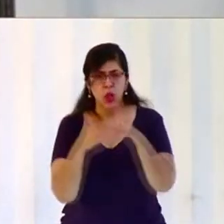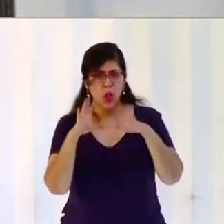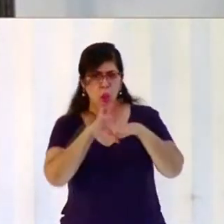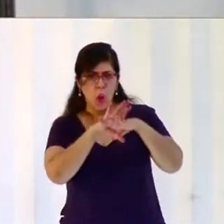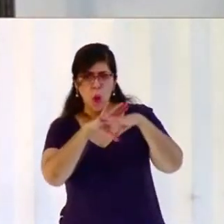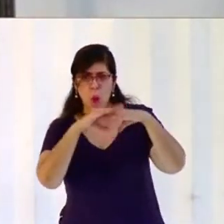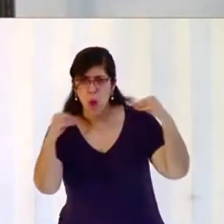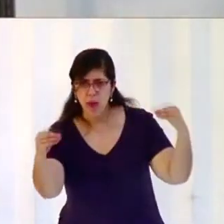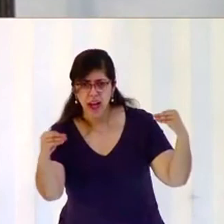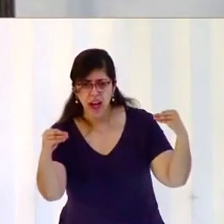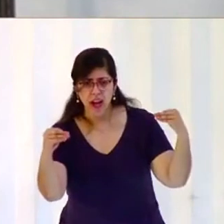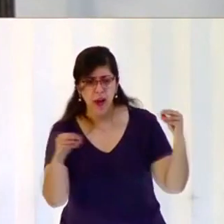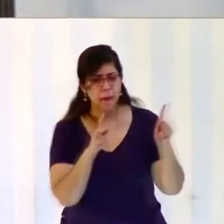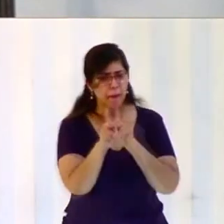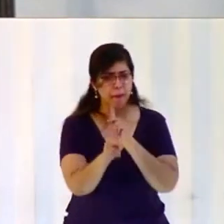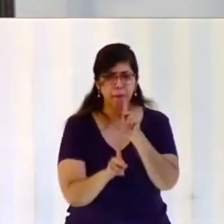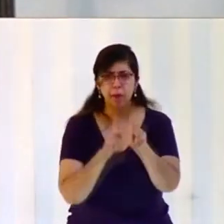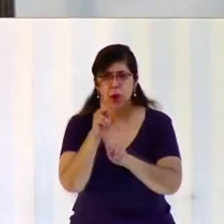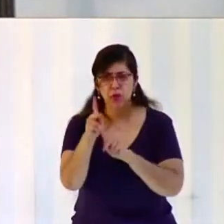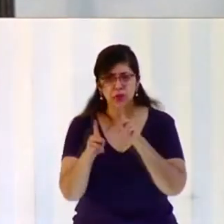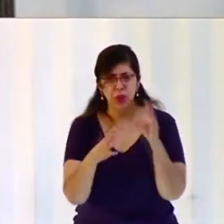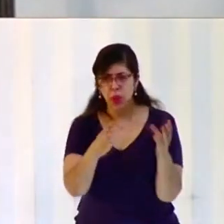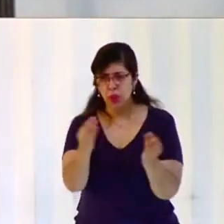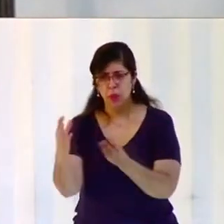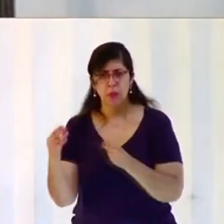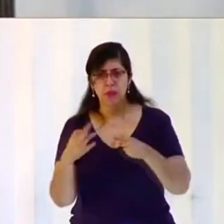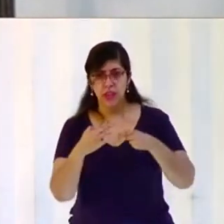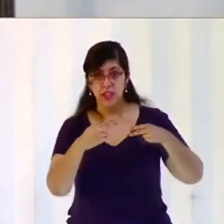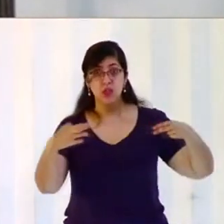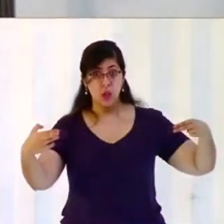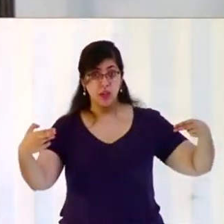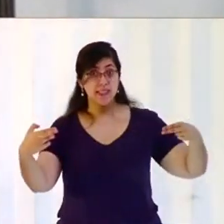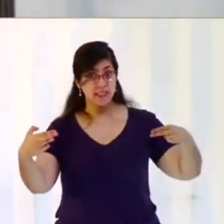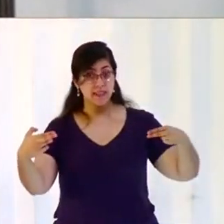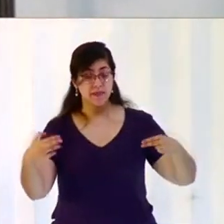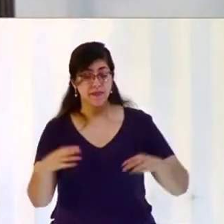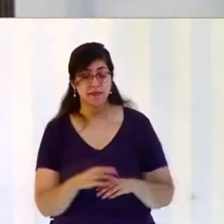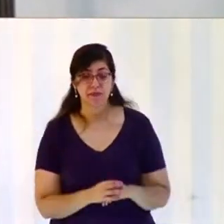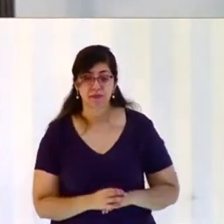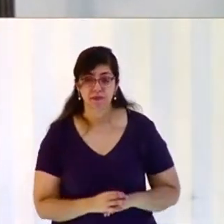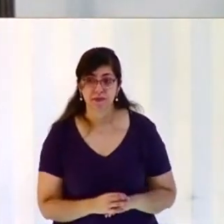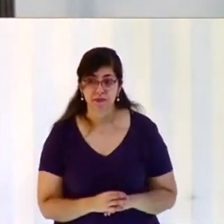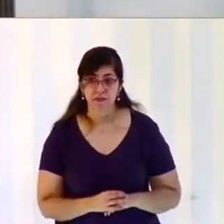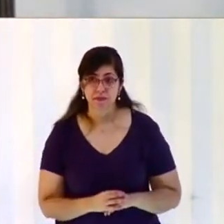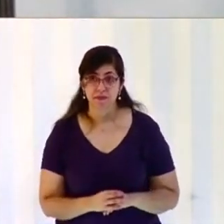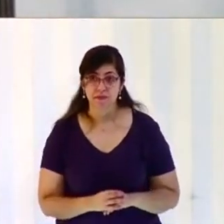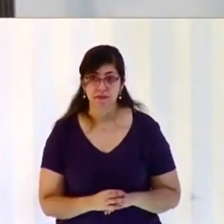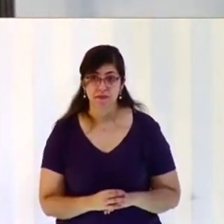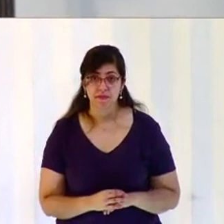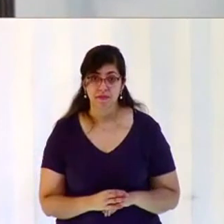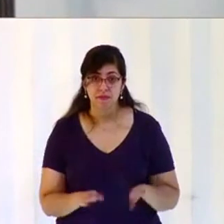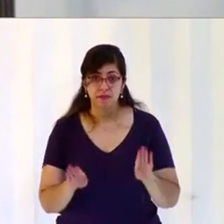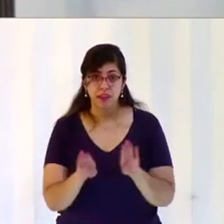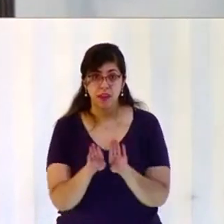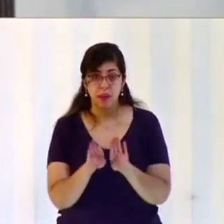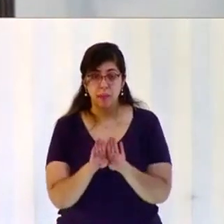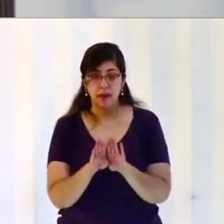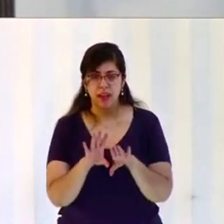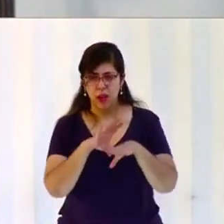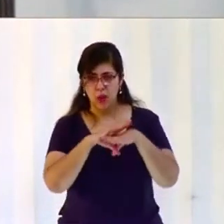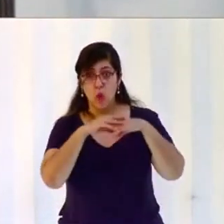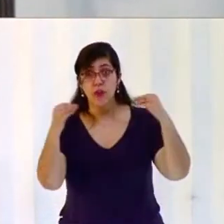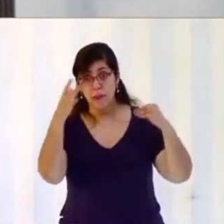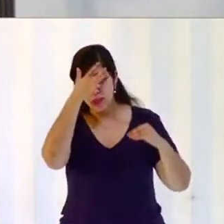de doenças e muitas coisas, que aconteciam, nessa época, dentro daquele contexto que eu lhes falo, os discípulos estão com